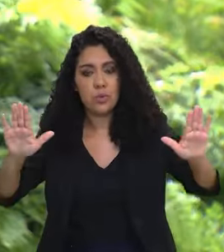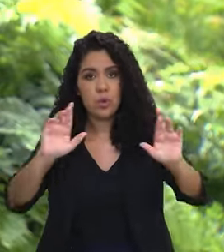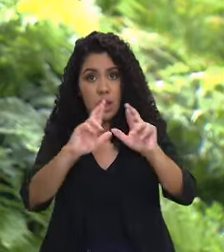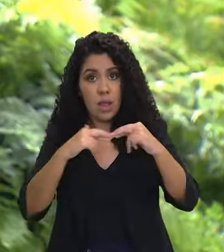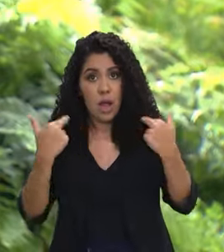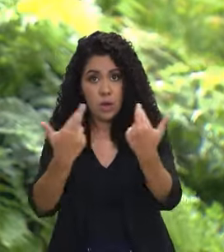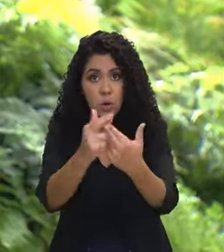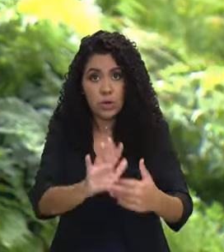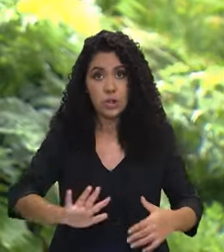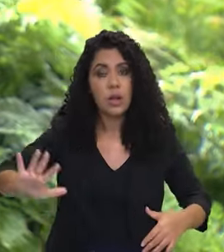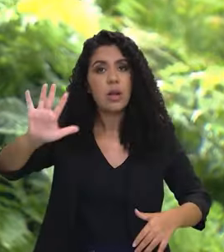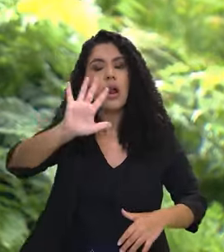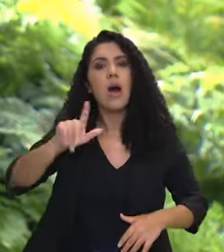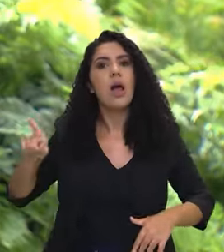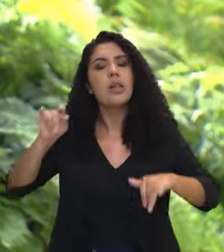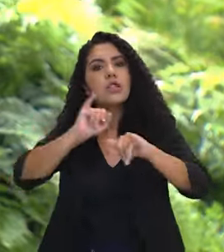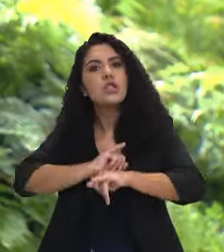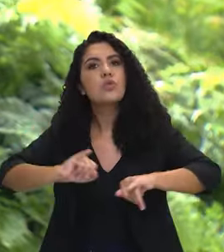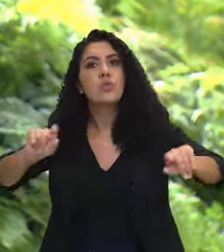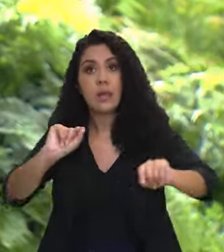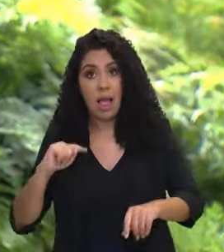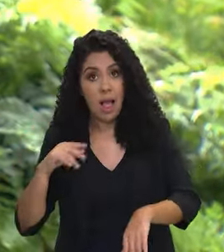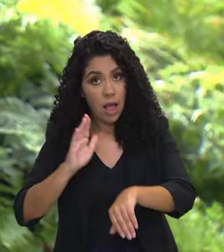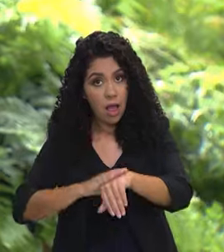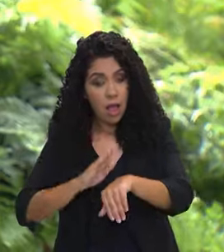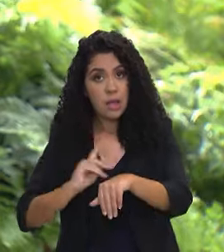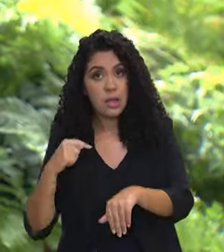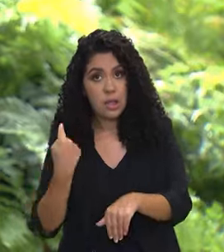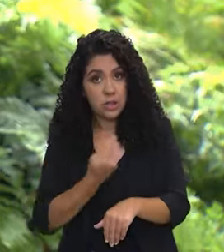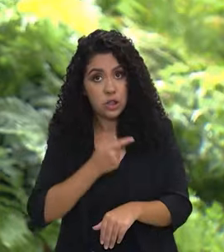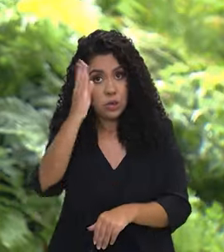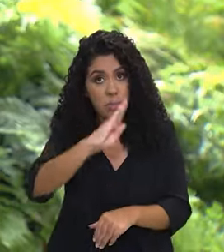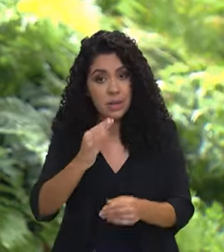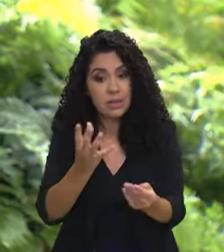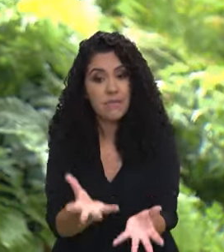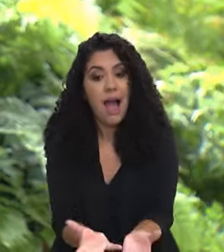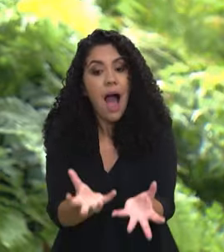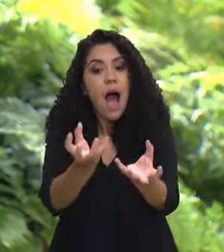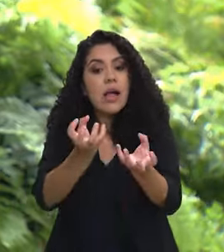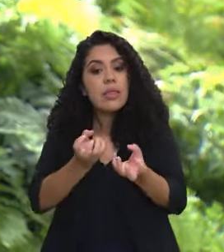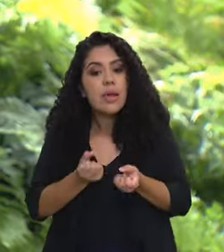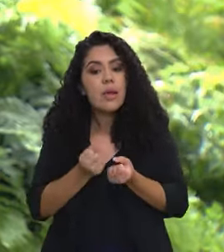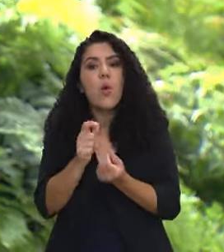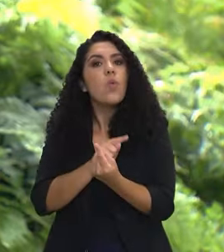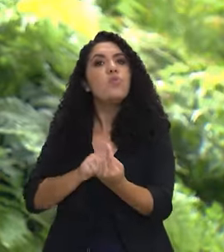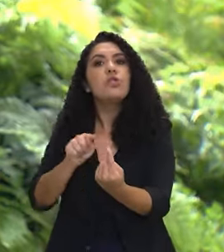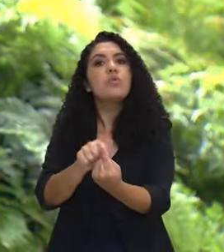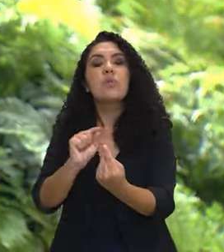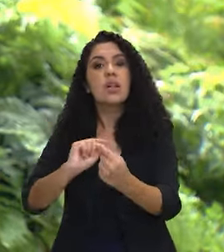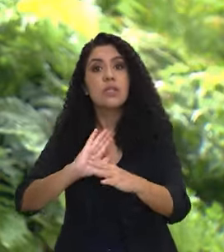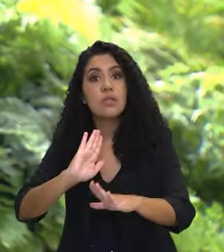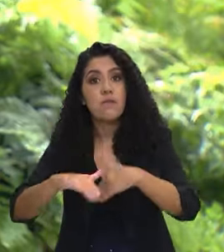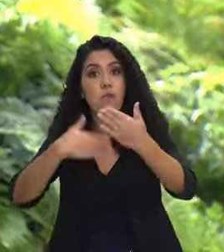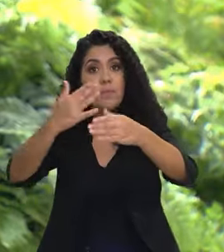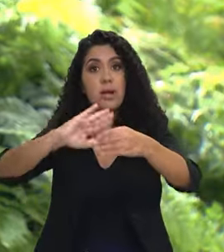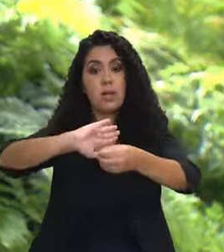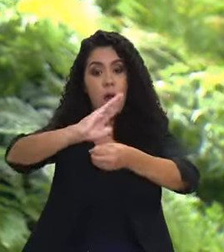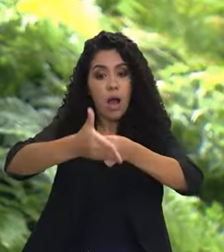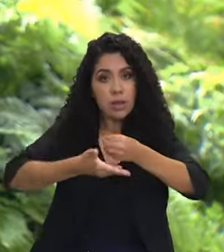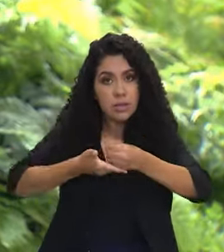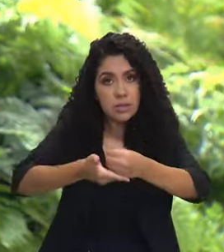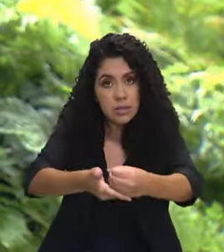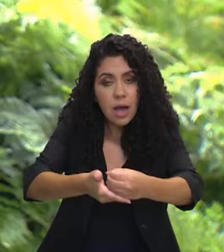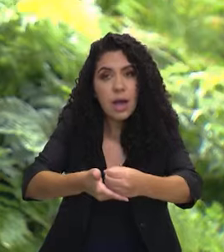Assembleia Geral, ele justamente anunciou que a gente vai aderir, que a gente está aderindo a um objetivo de desenvolvimento sustentável,